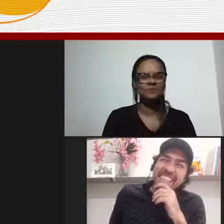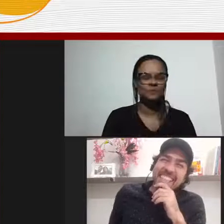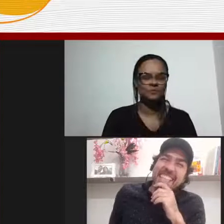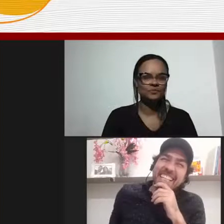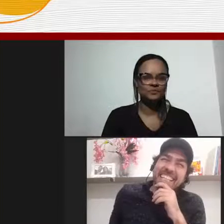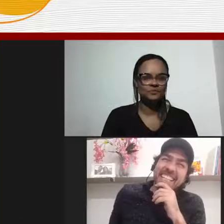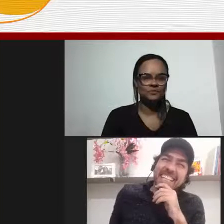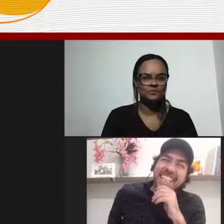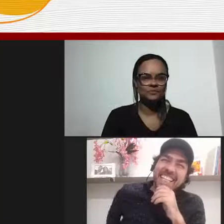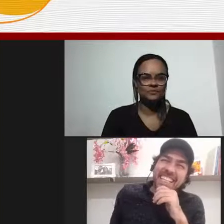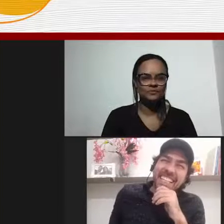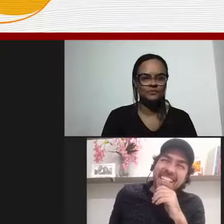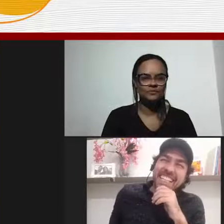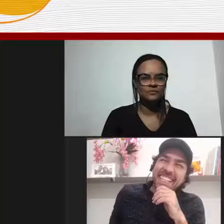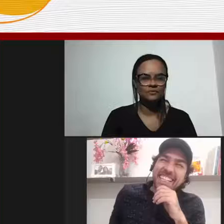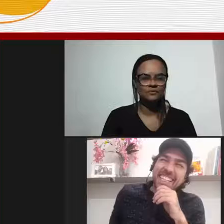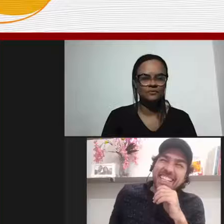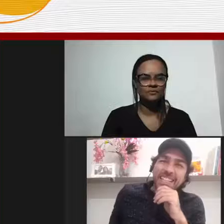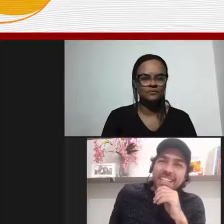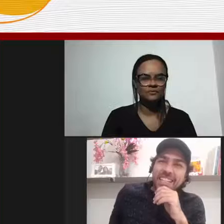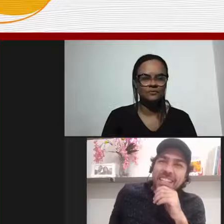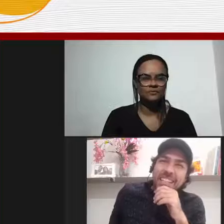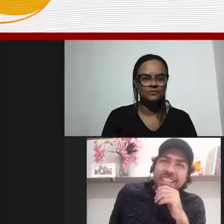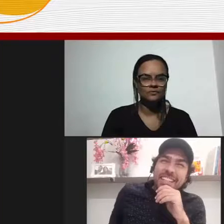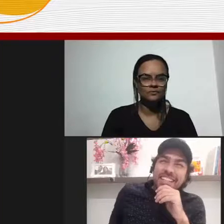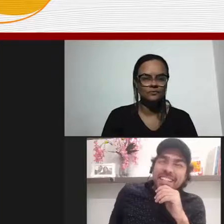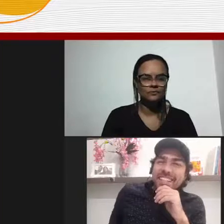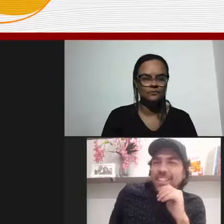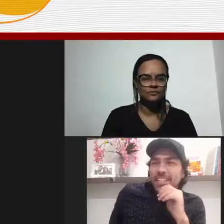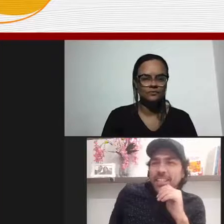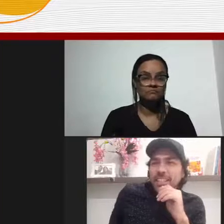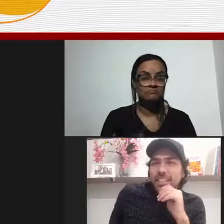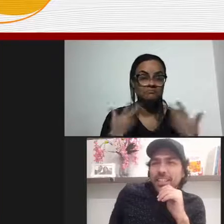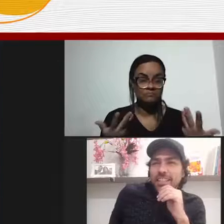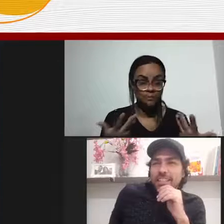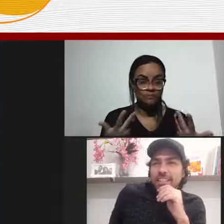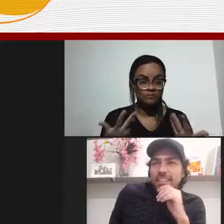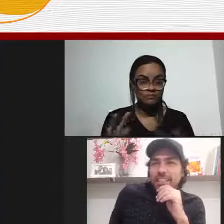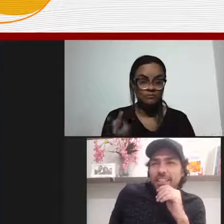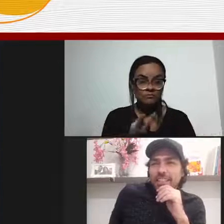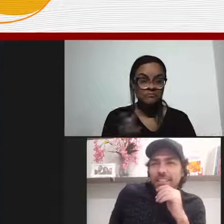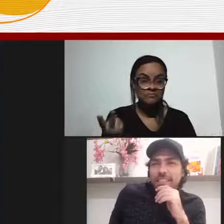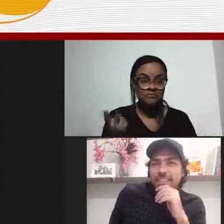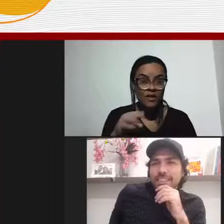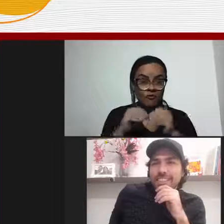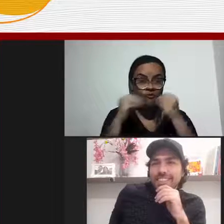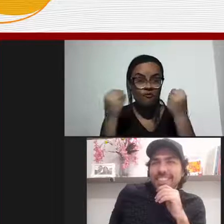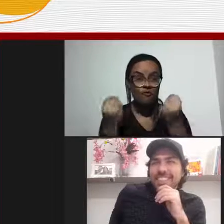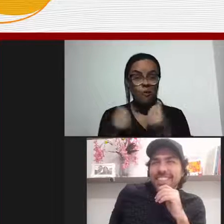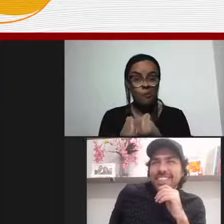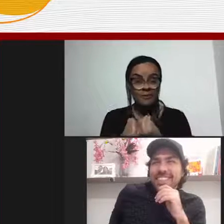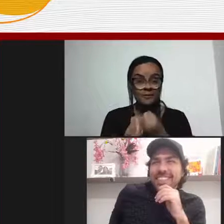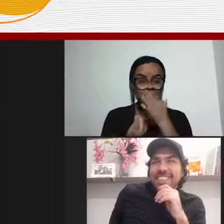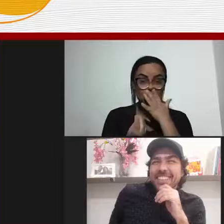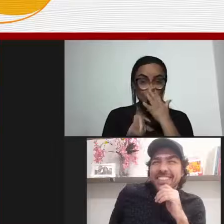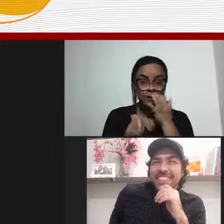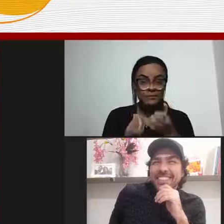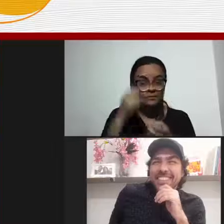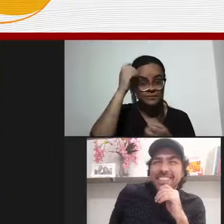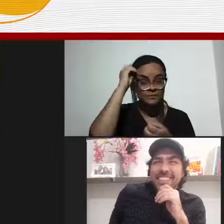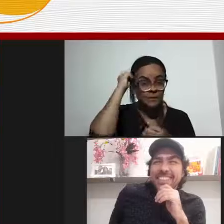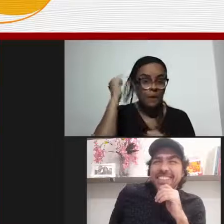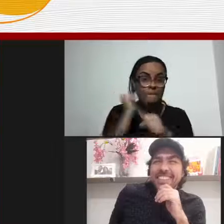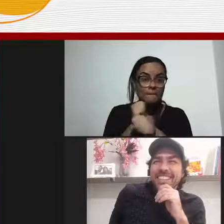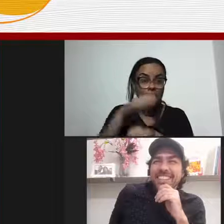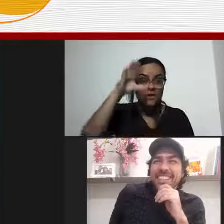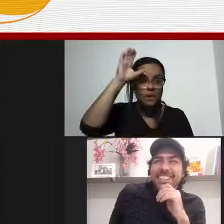Não, quem falou, ele falou. E, então, nós temos um pequeno parentesco. Eu, você teve paralisia cerebral e eu também